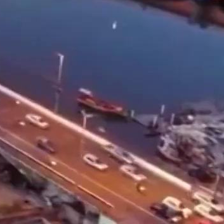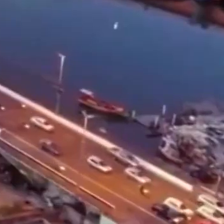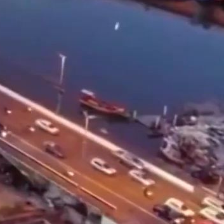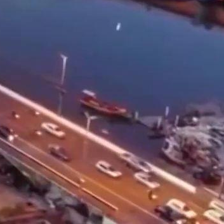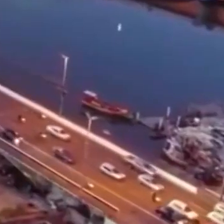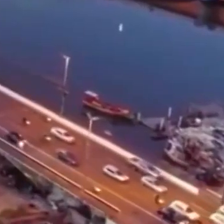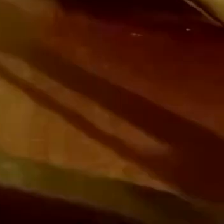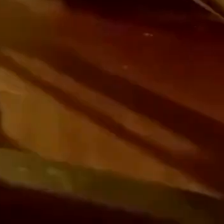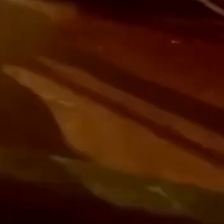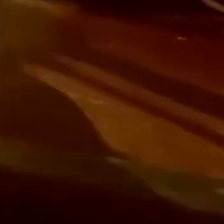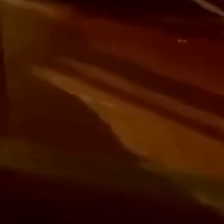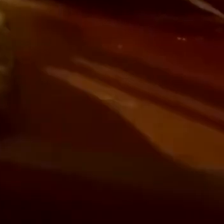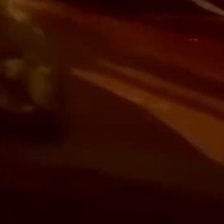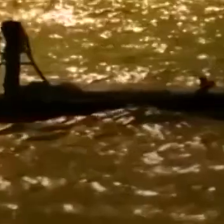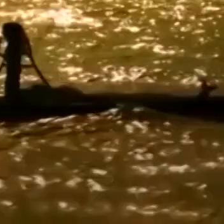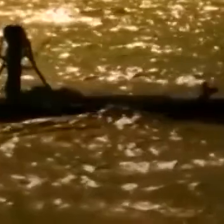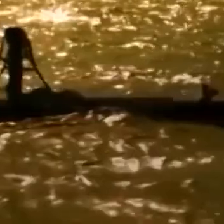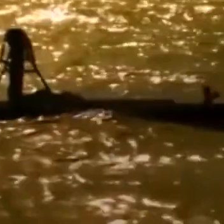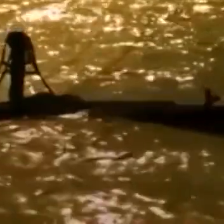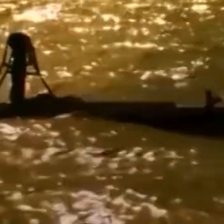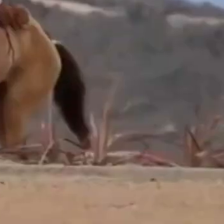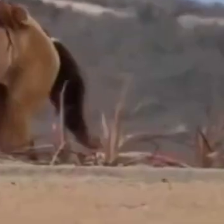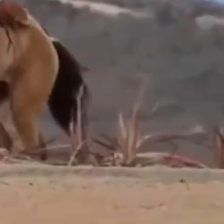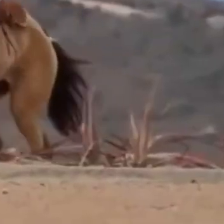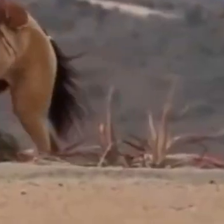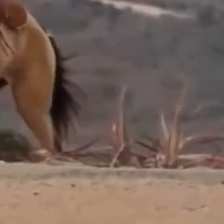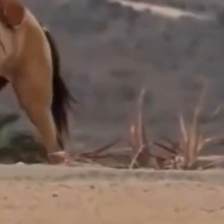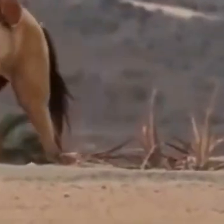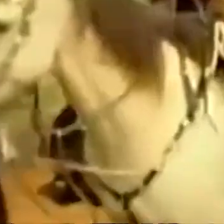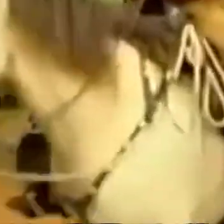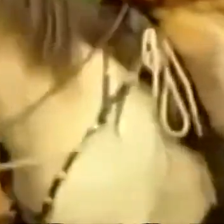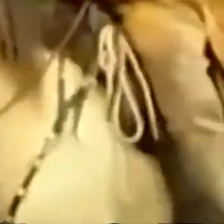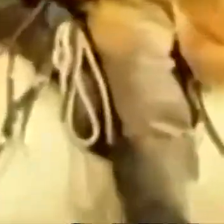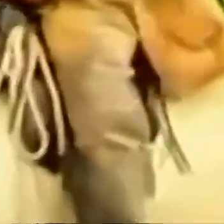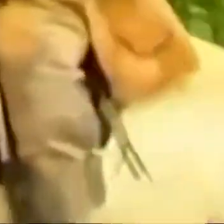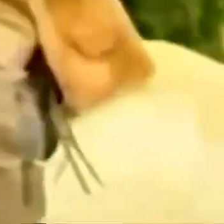Pernambuco é um estado forte, assim como o seu povo.